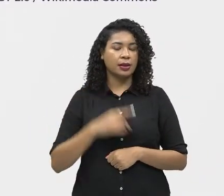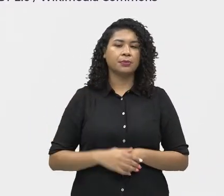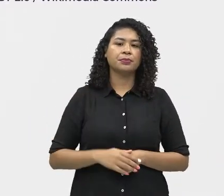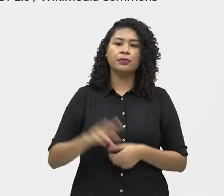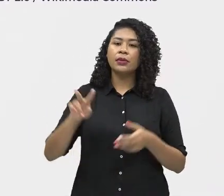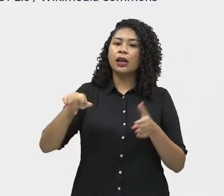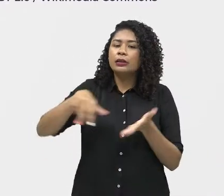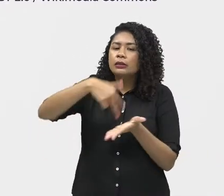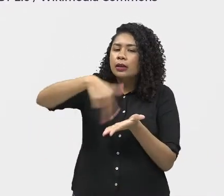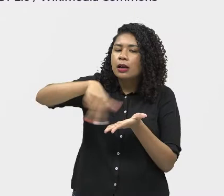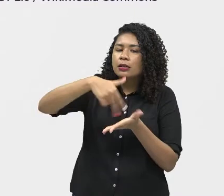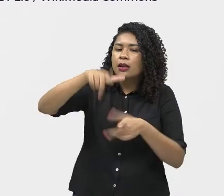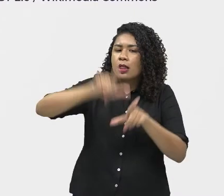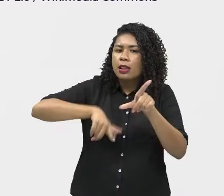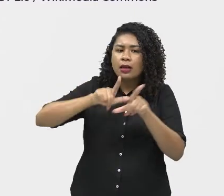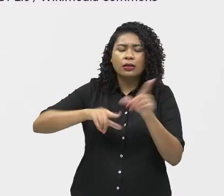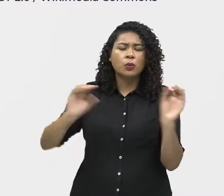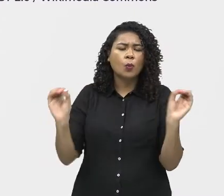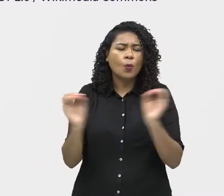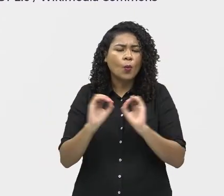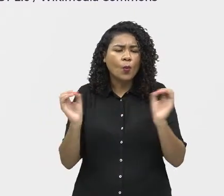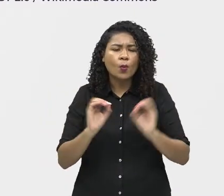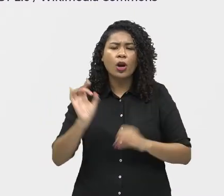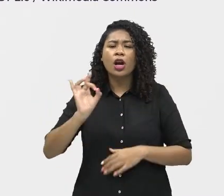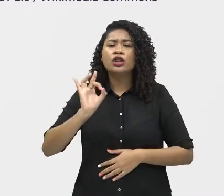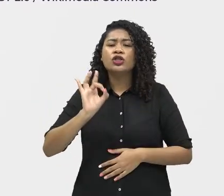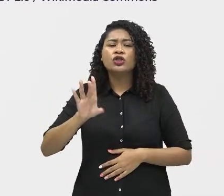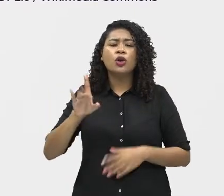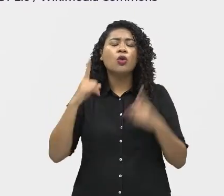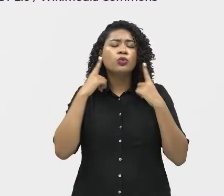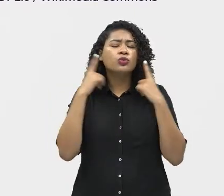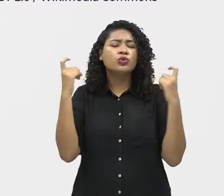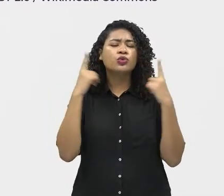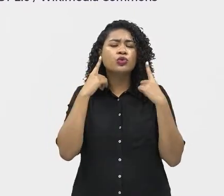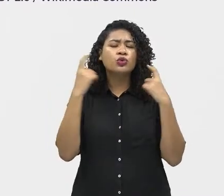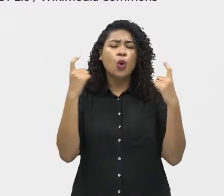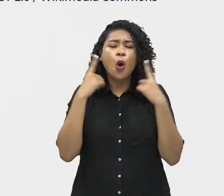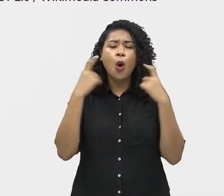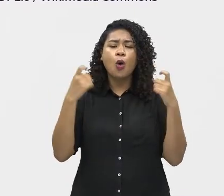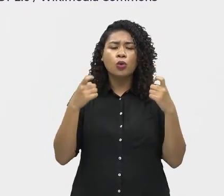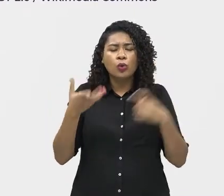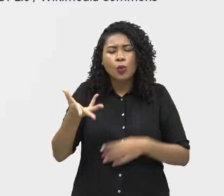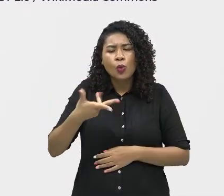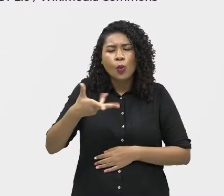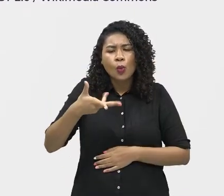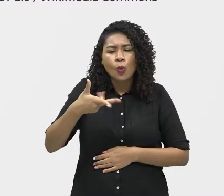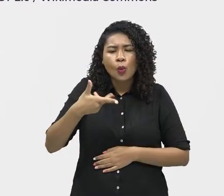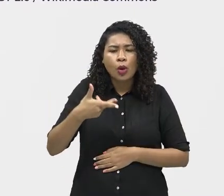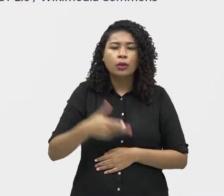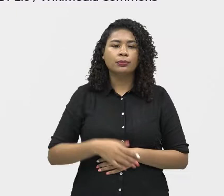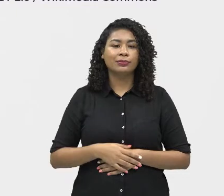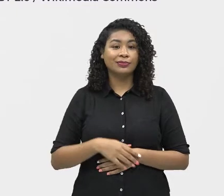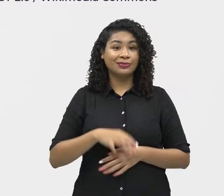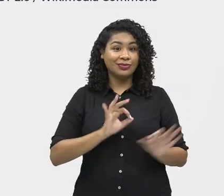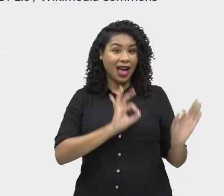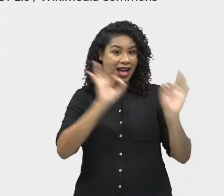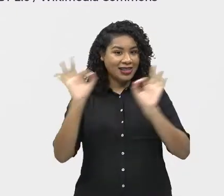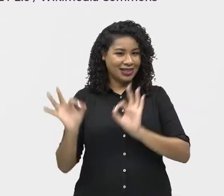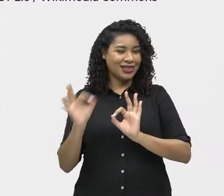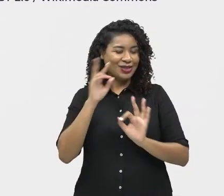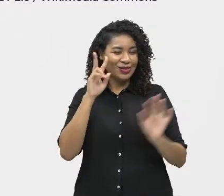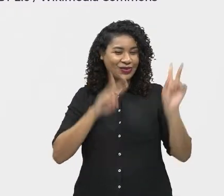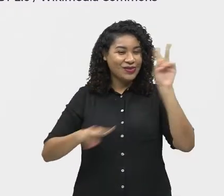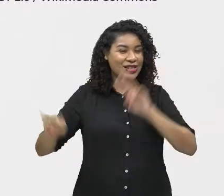ela não tem letra, ela apenas tem a música, ela é muito acelerada. Vamos agora assistir um